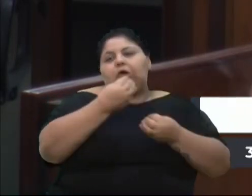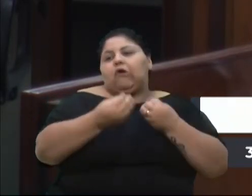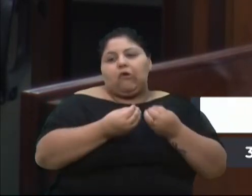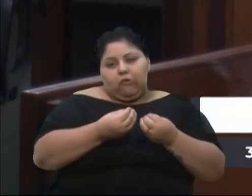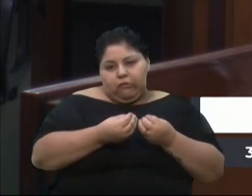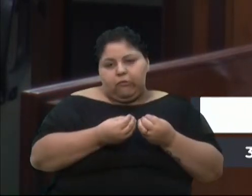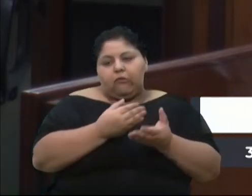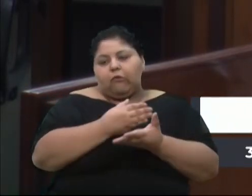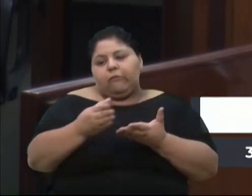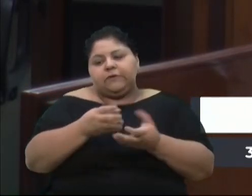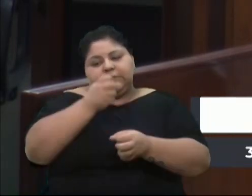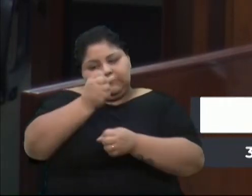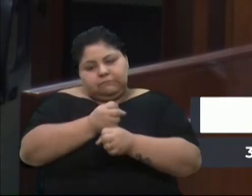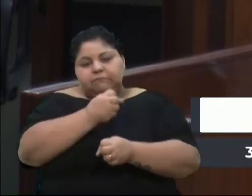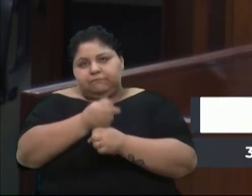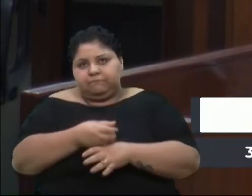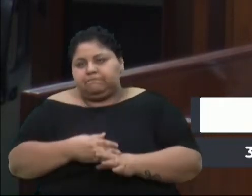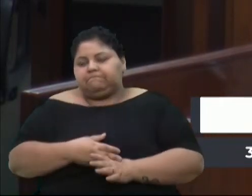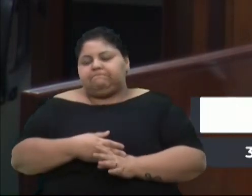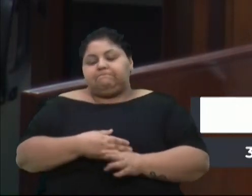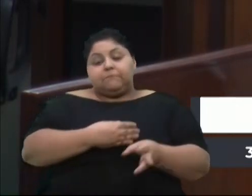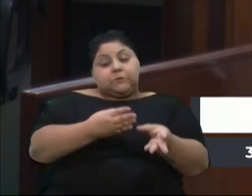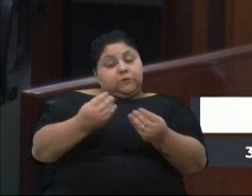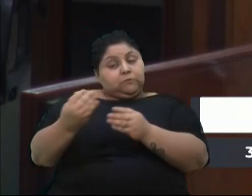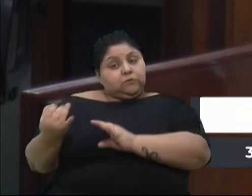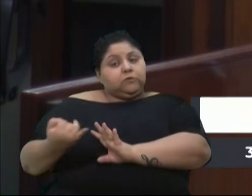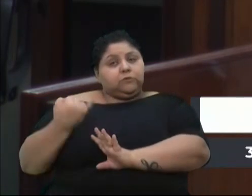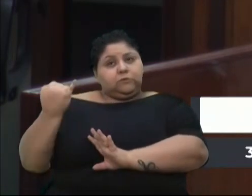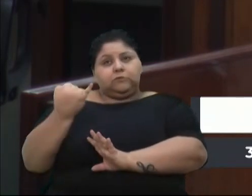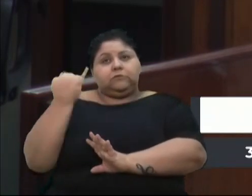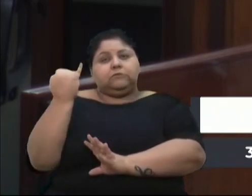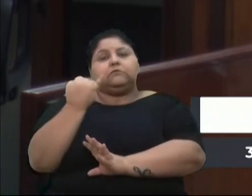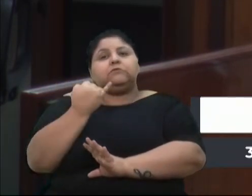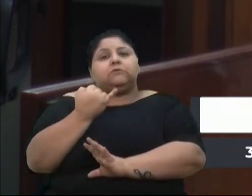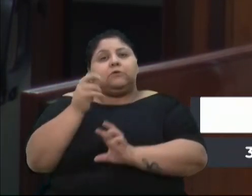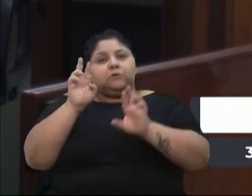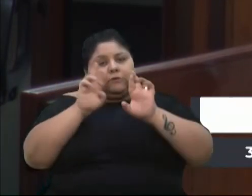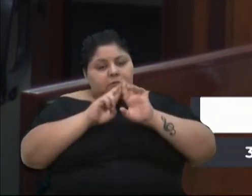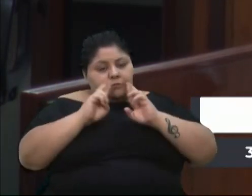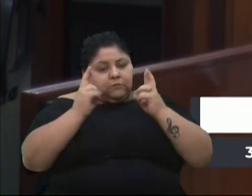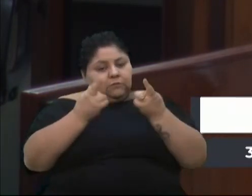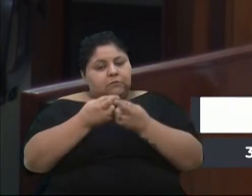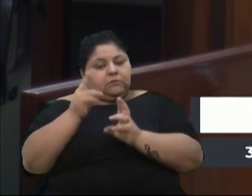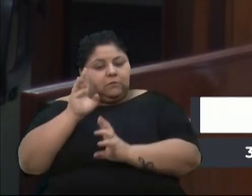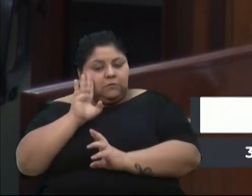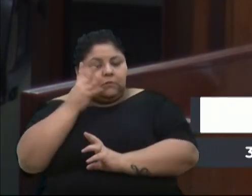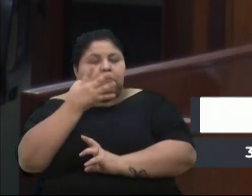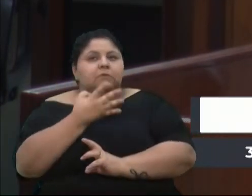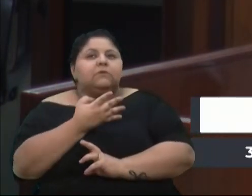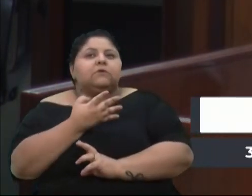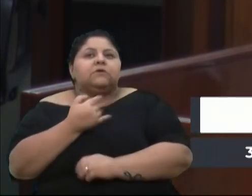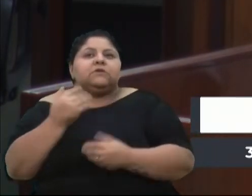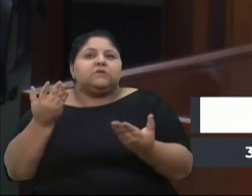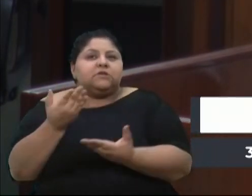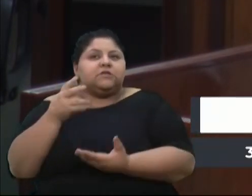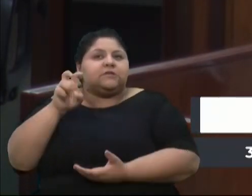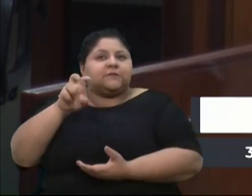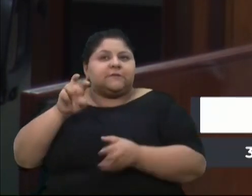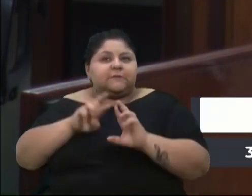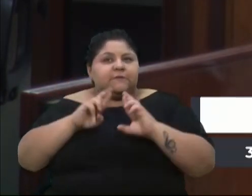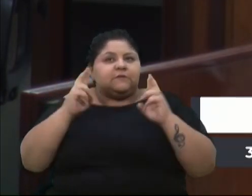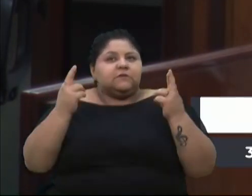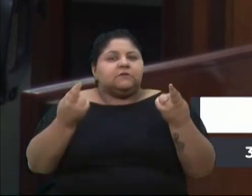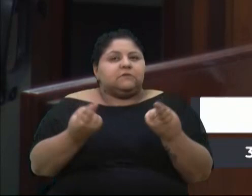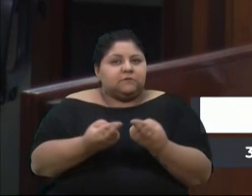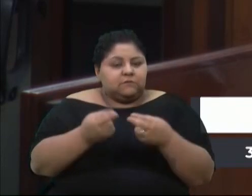as obras. Muito importante essas reuniões que estão acontecendo, já é a 5ª reunião que está